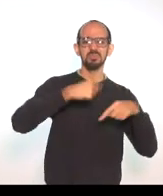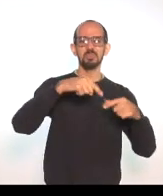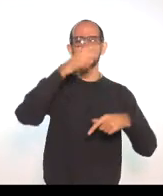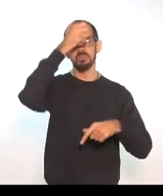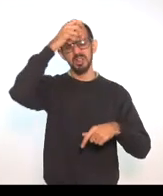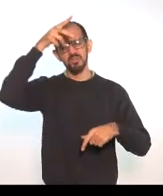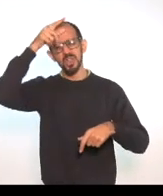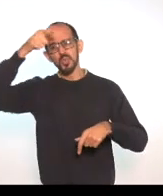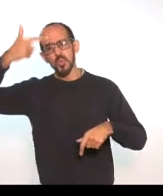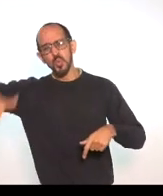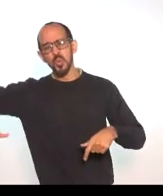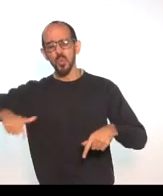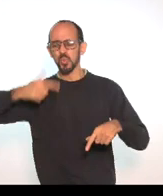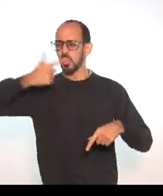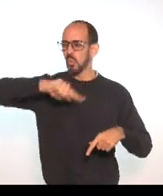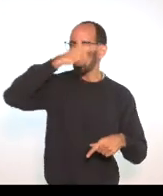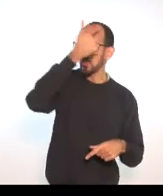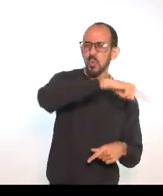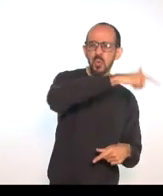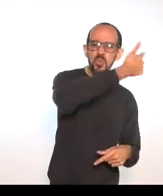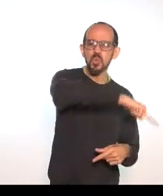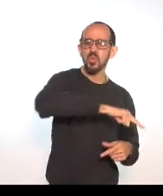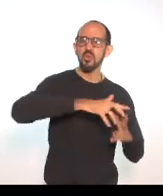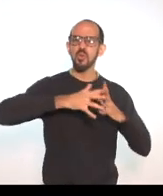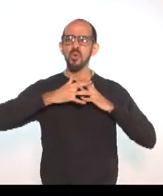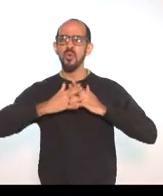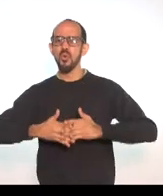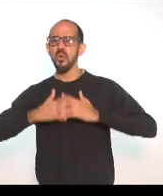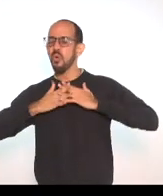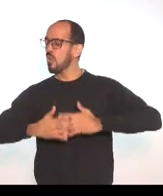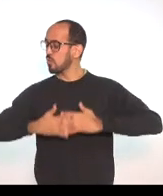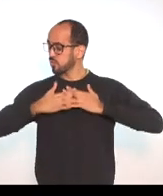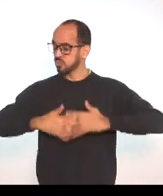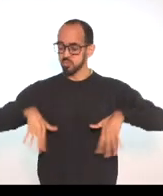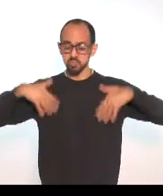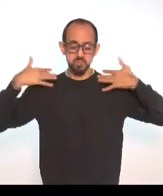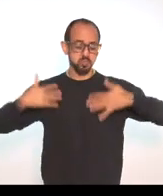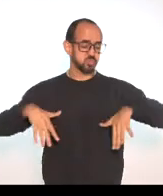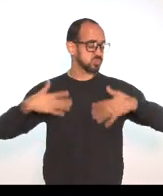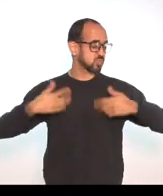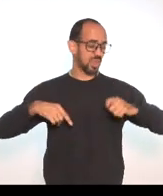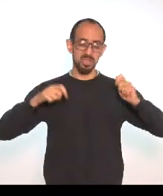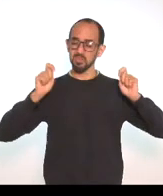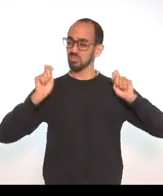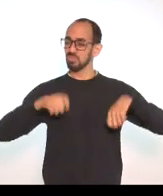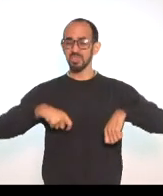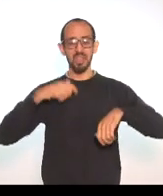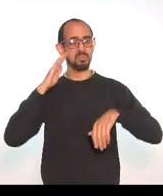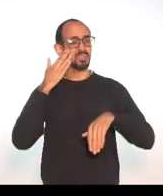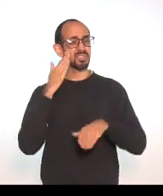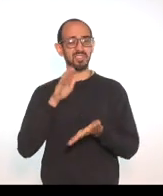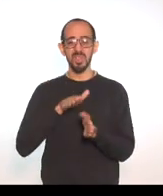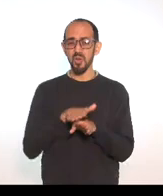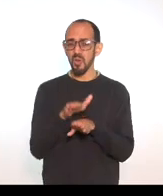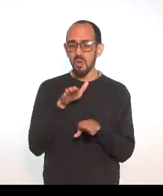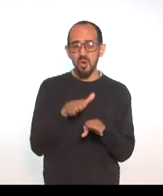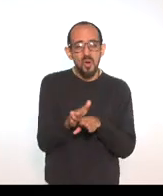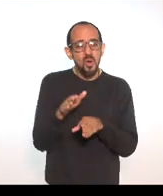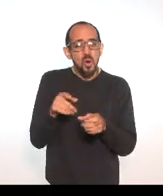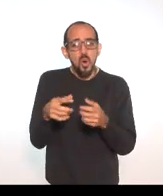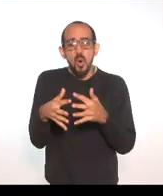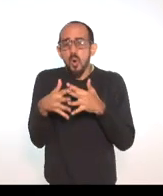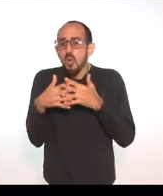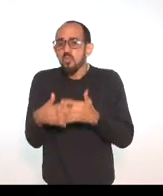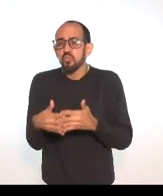no outro sentido da outra cidade não tem fica uma Parafernália de orientação que confunde a